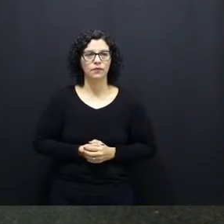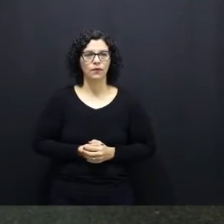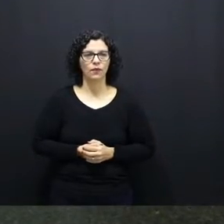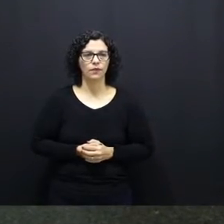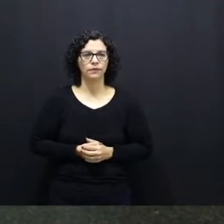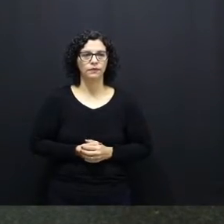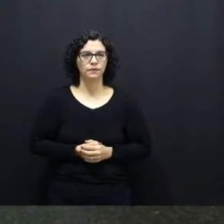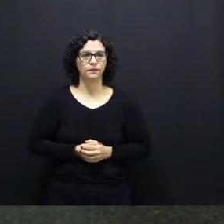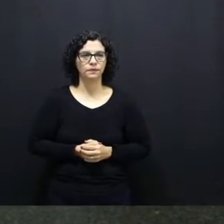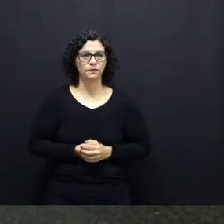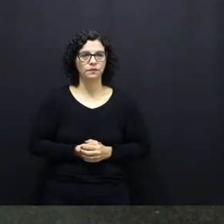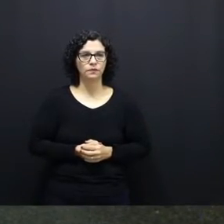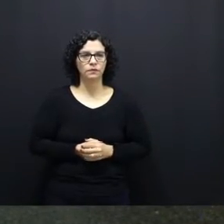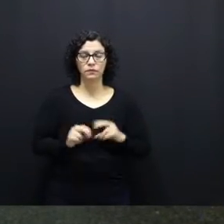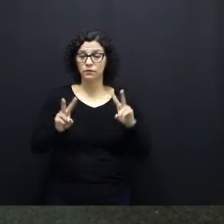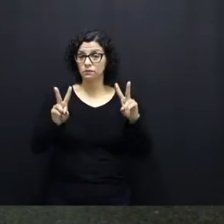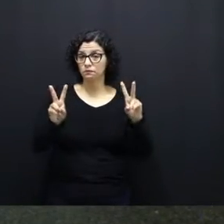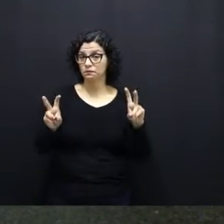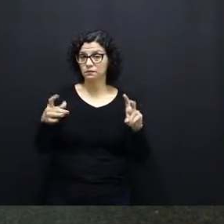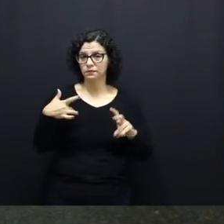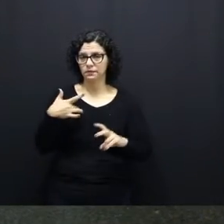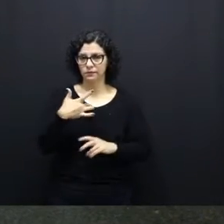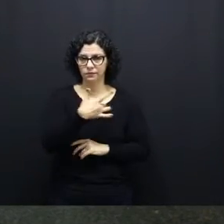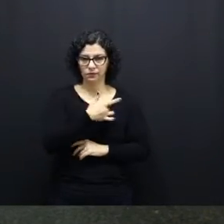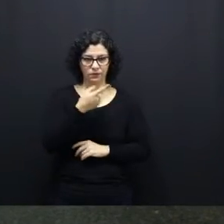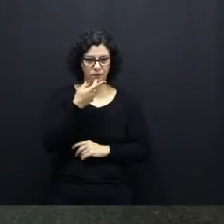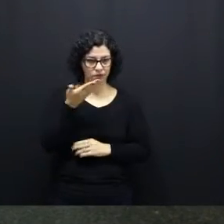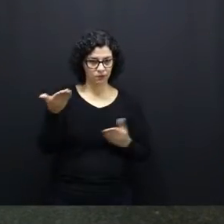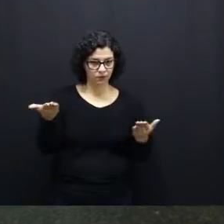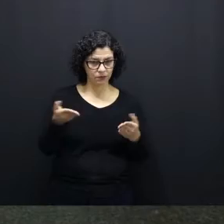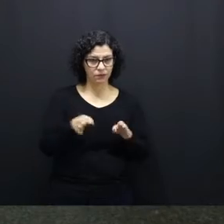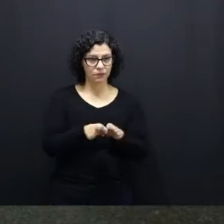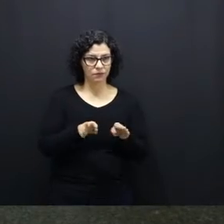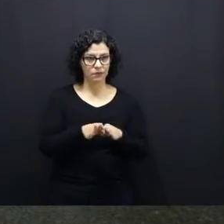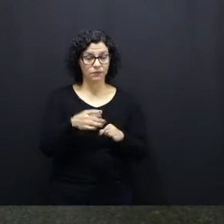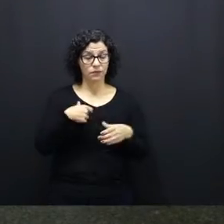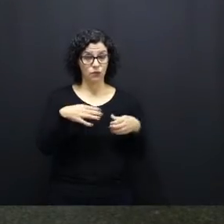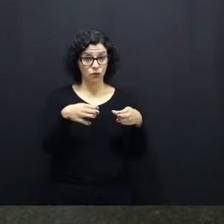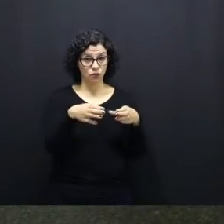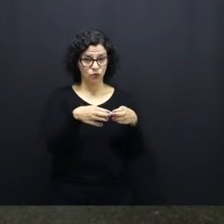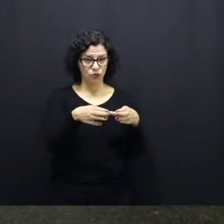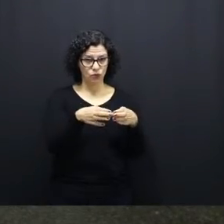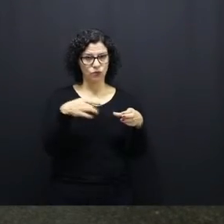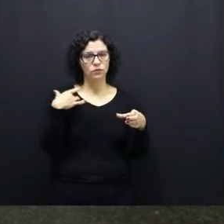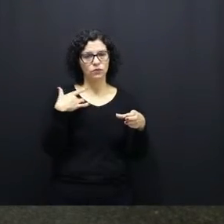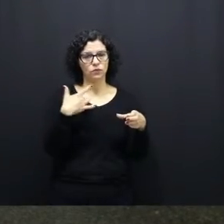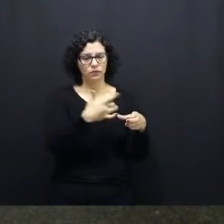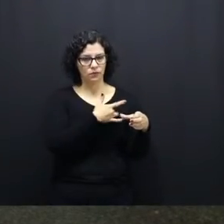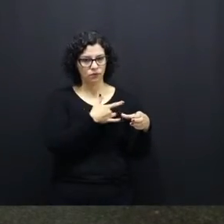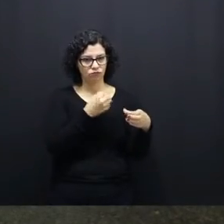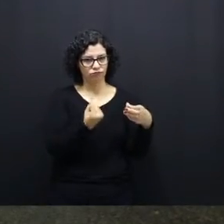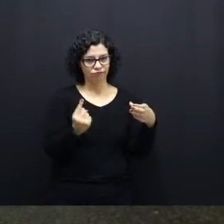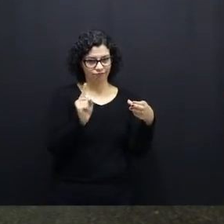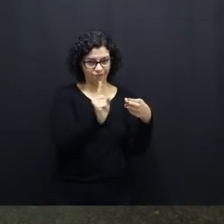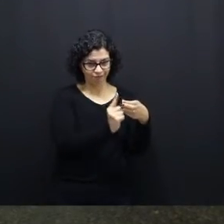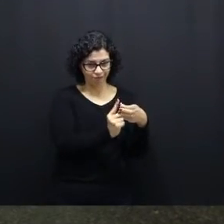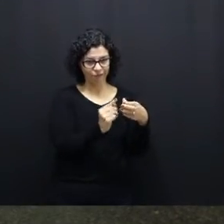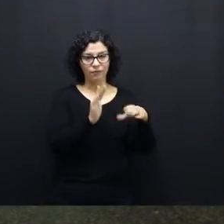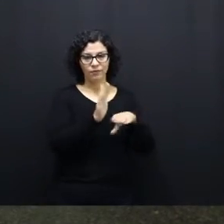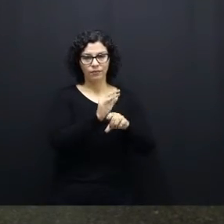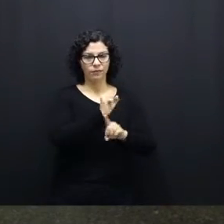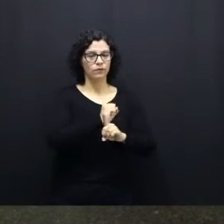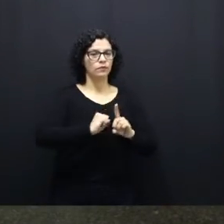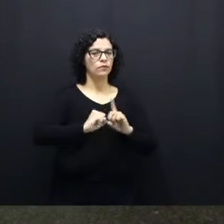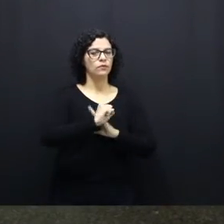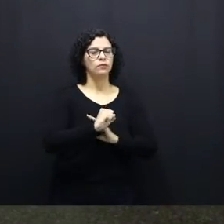eu quero falar do tema da Saúde até porque né Estou na comissão da saúde e assistência social e